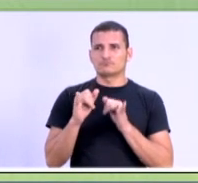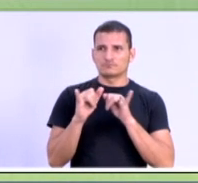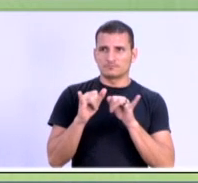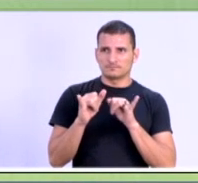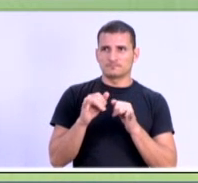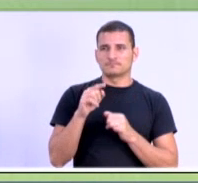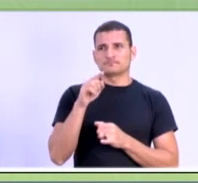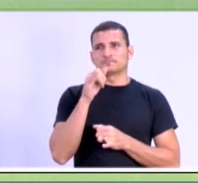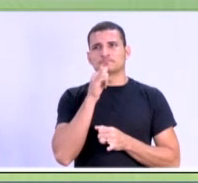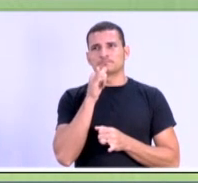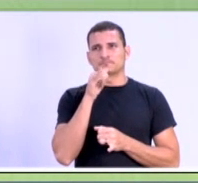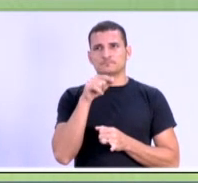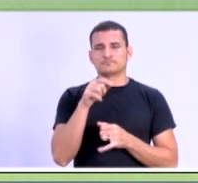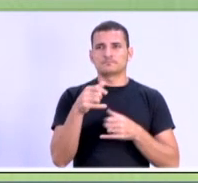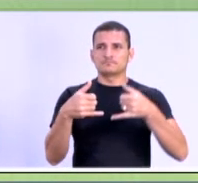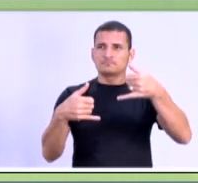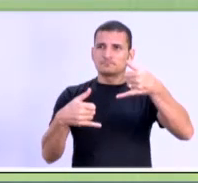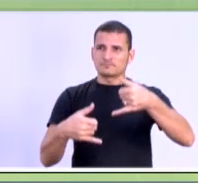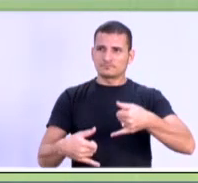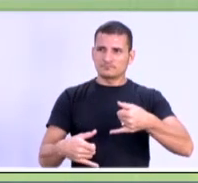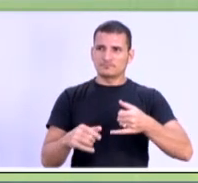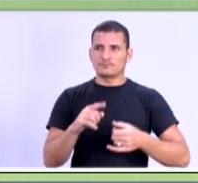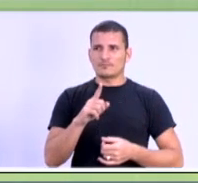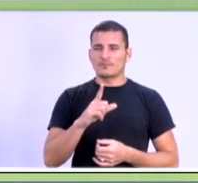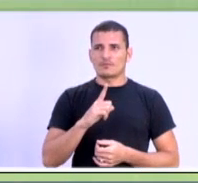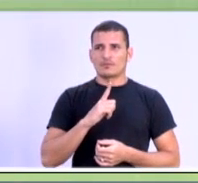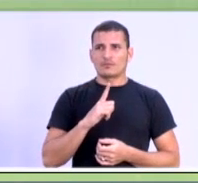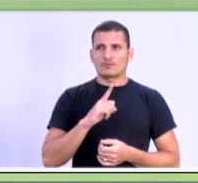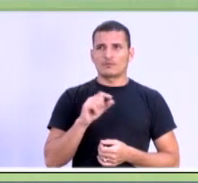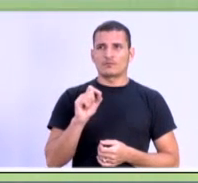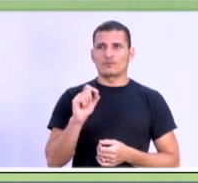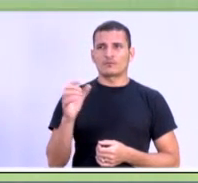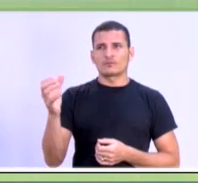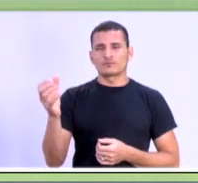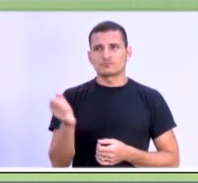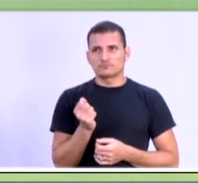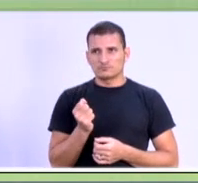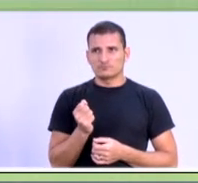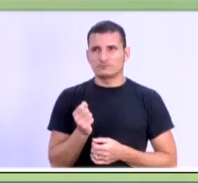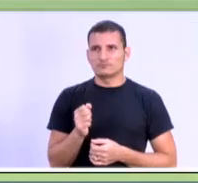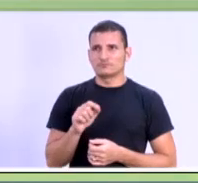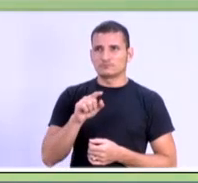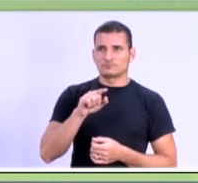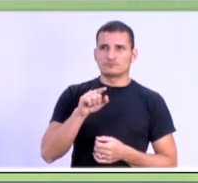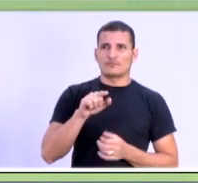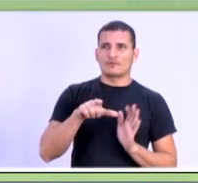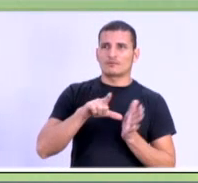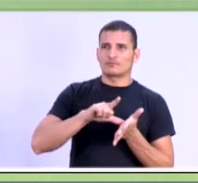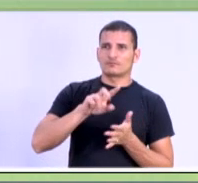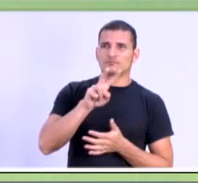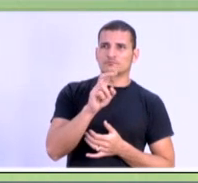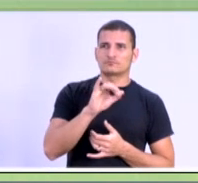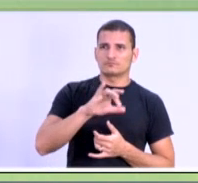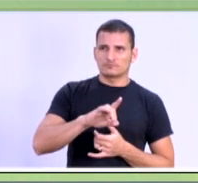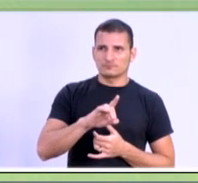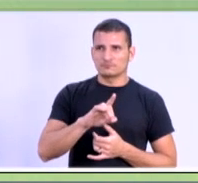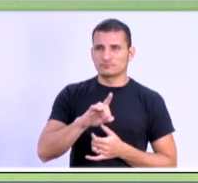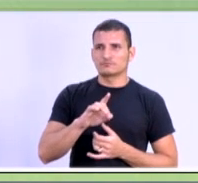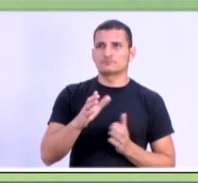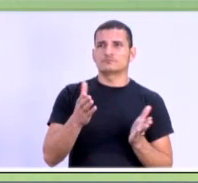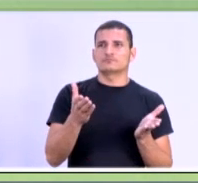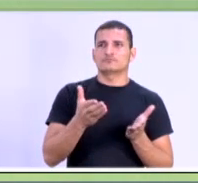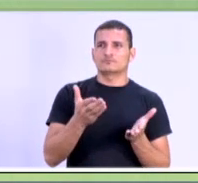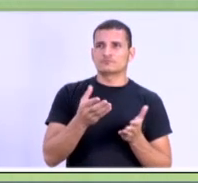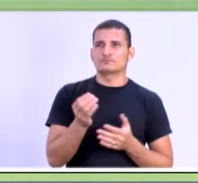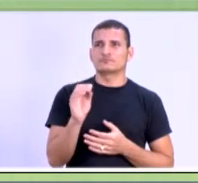está aqui. Eu estou executando o método sacar, só que em vez de ser void, antes era void. Agora eu estou tirando o void e eu